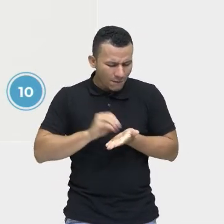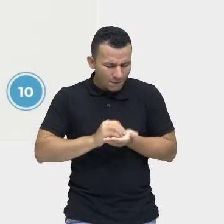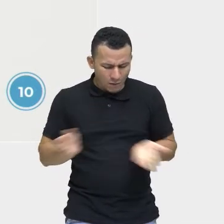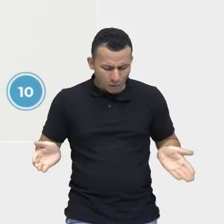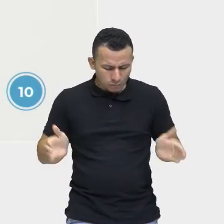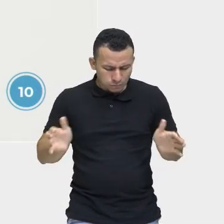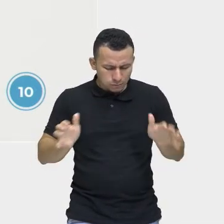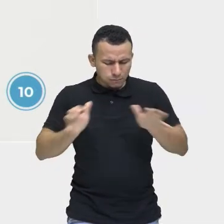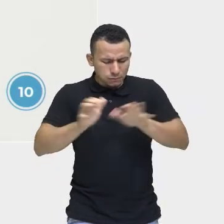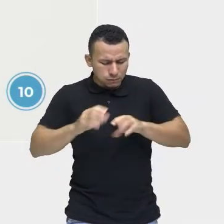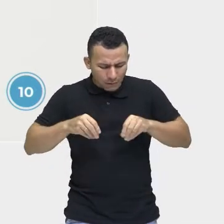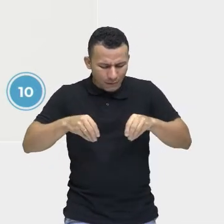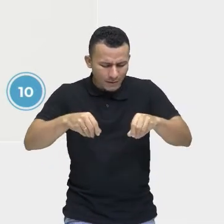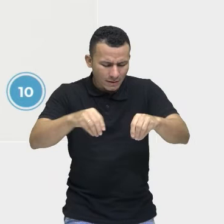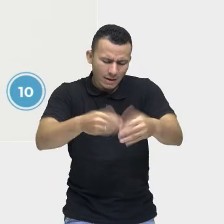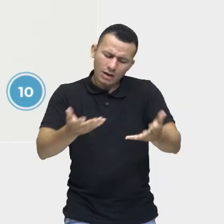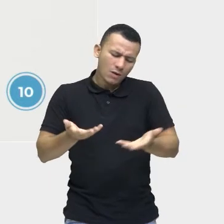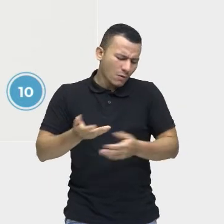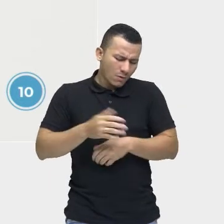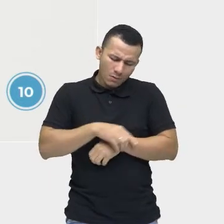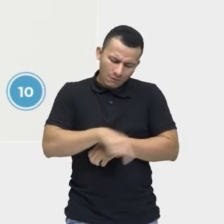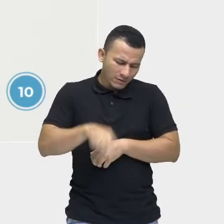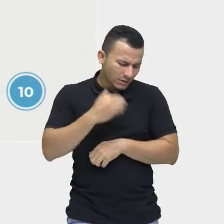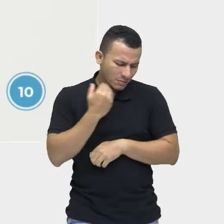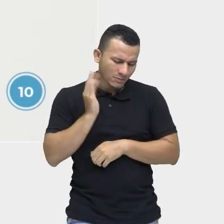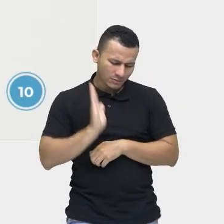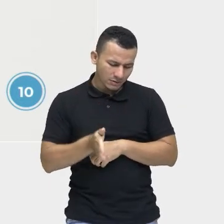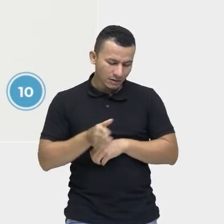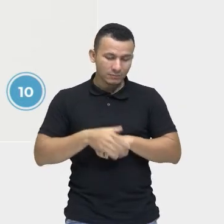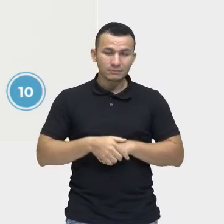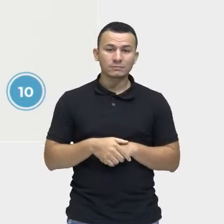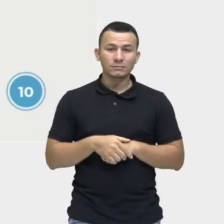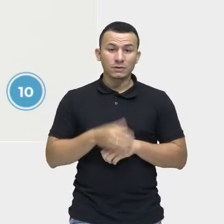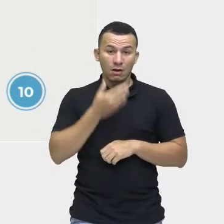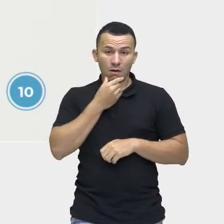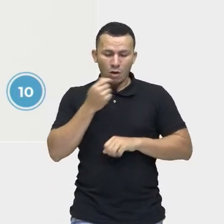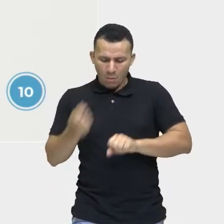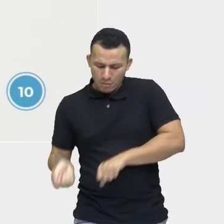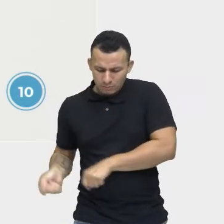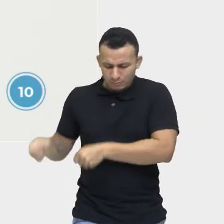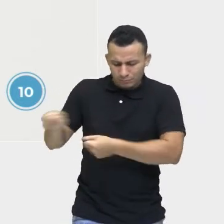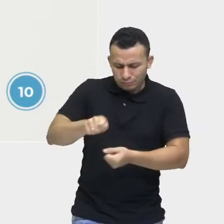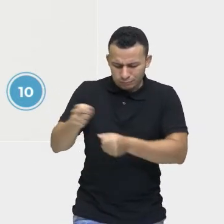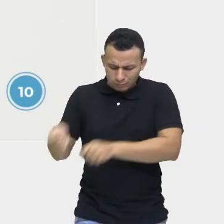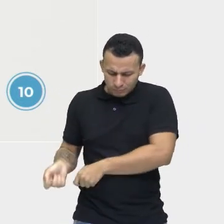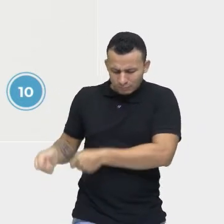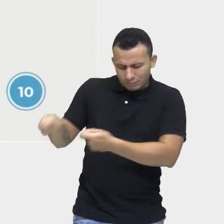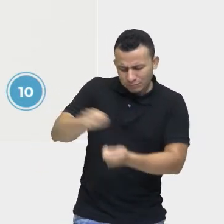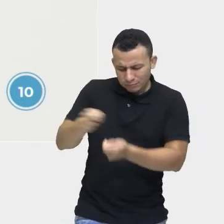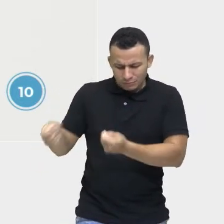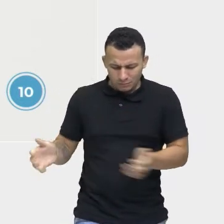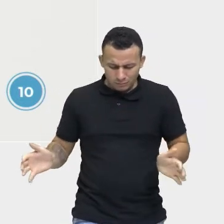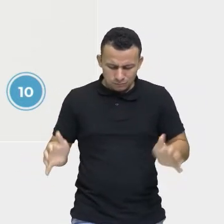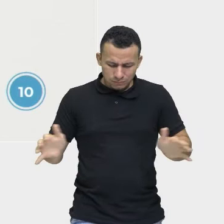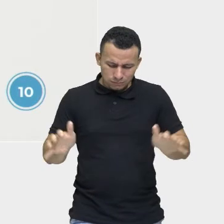de você, meu pobre mortinho. E pegando a pá, encheu-a e pôs-se a